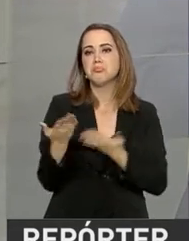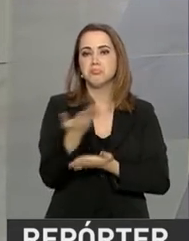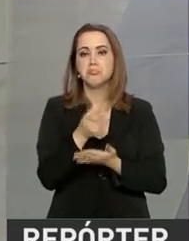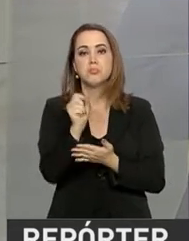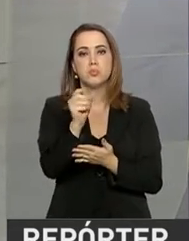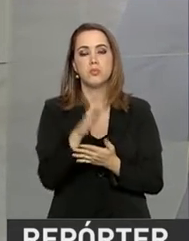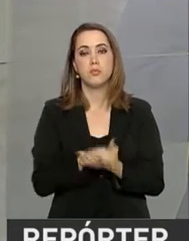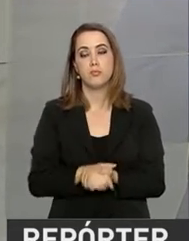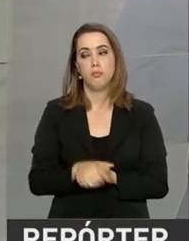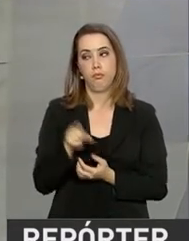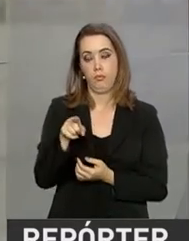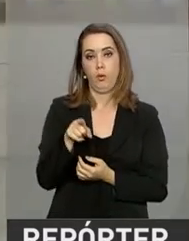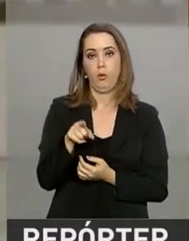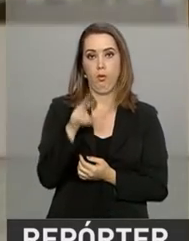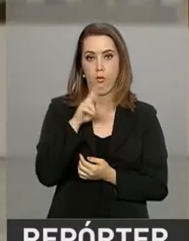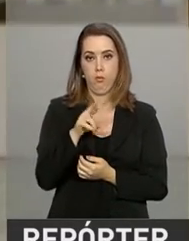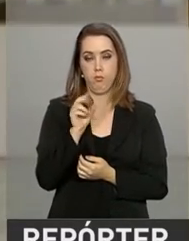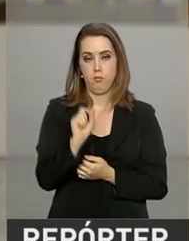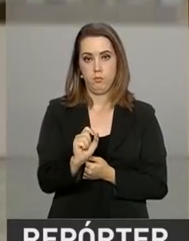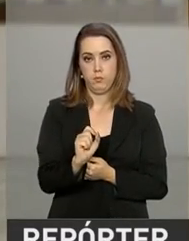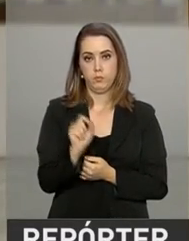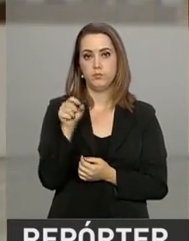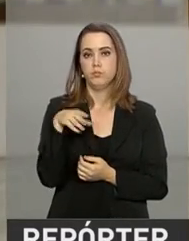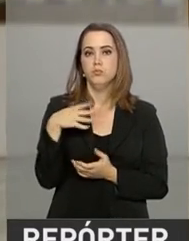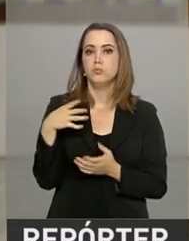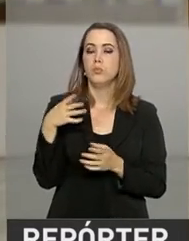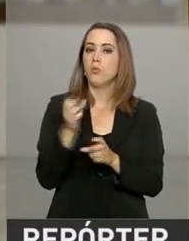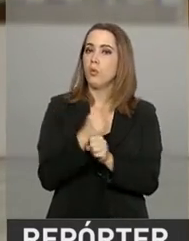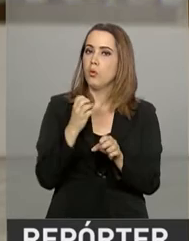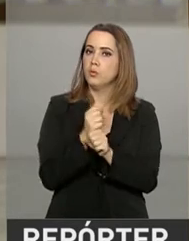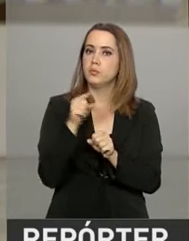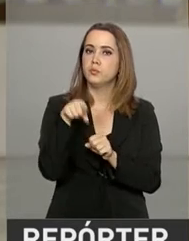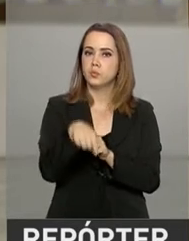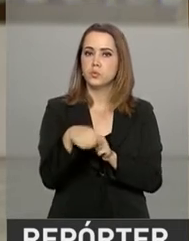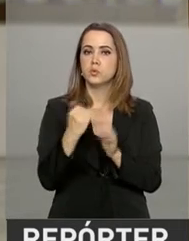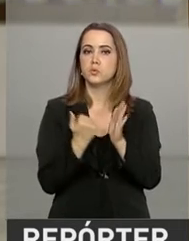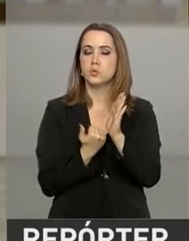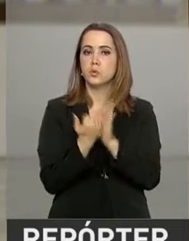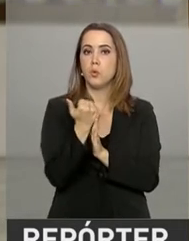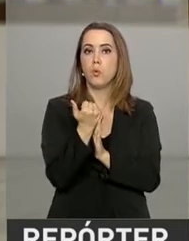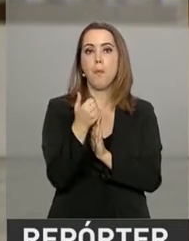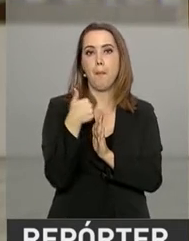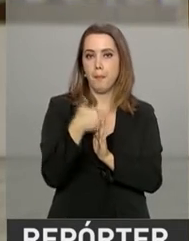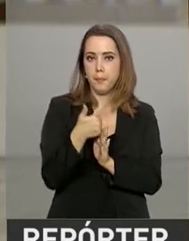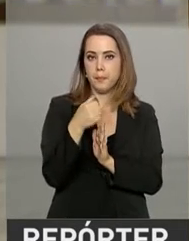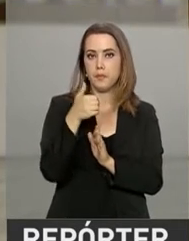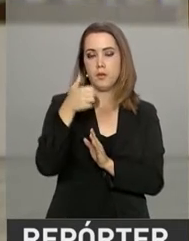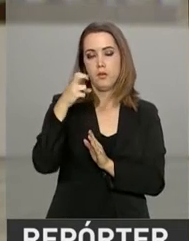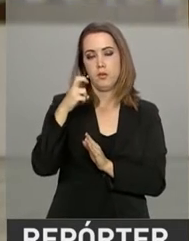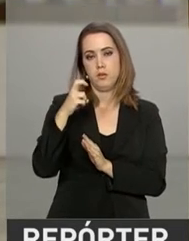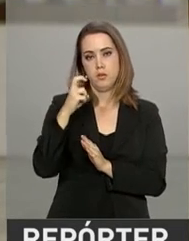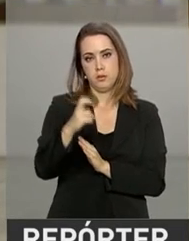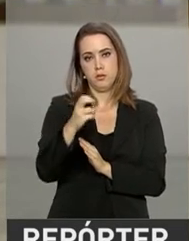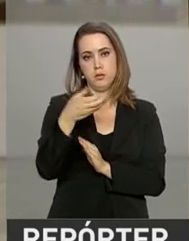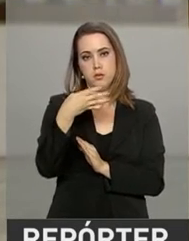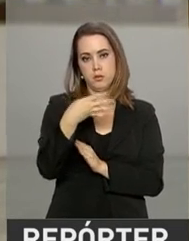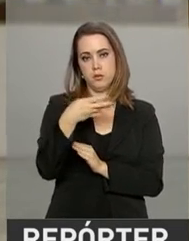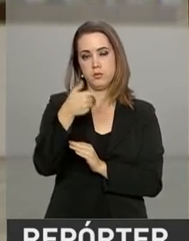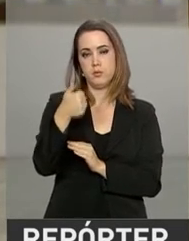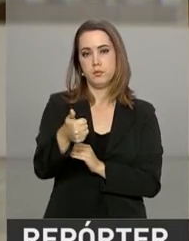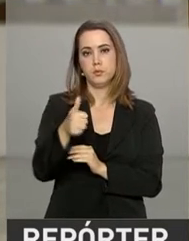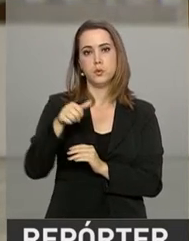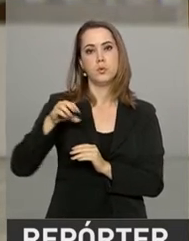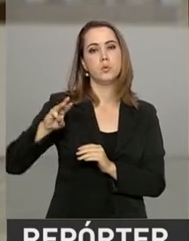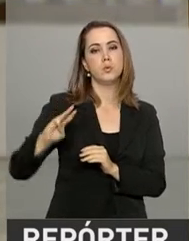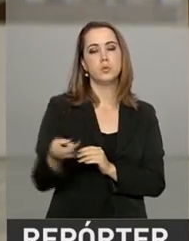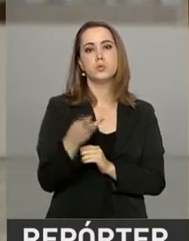Olha, Zé Luiz, o saldo positivo na terceira semana de agosto ficou em 541 milhões de dólares. Isso significa